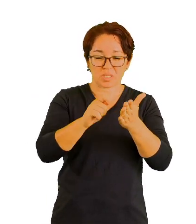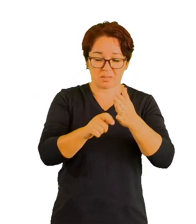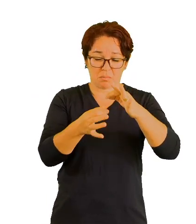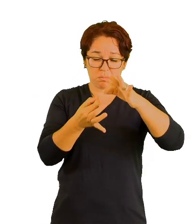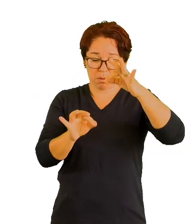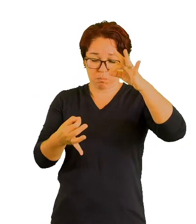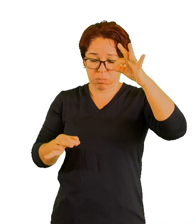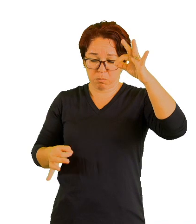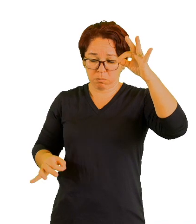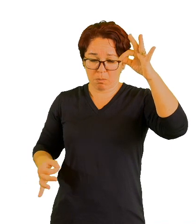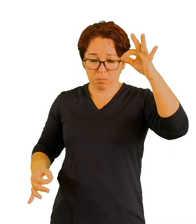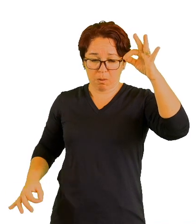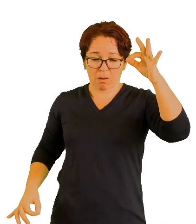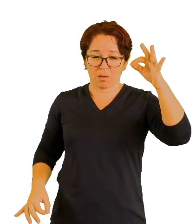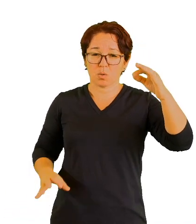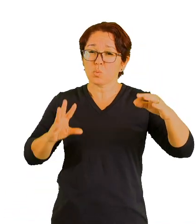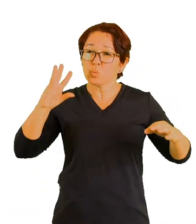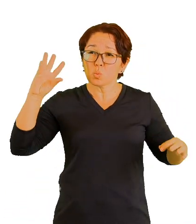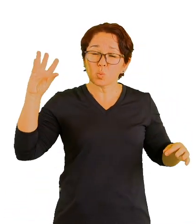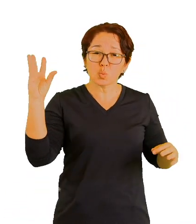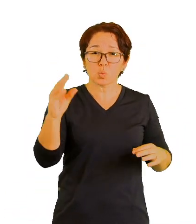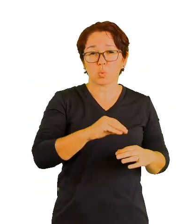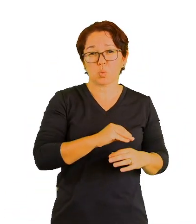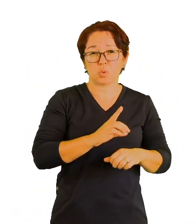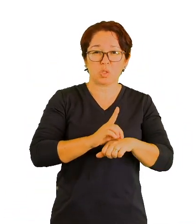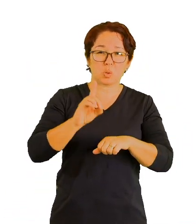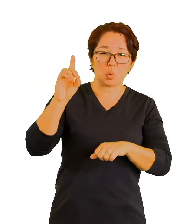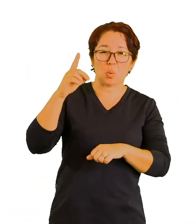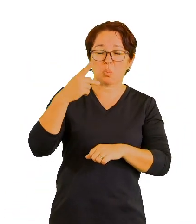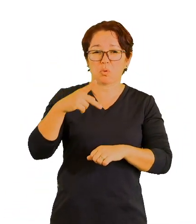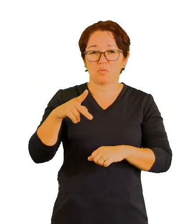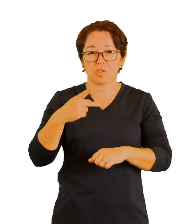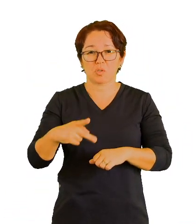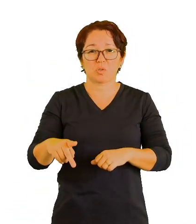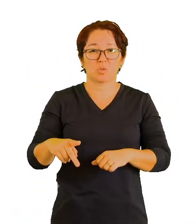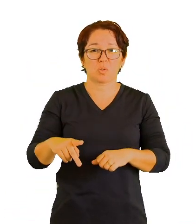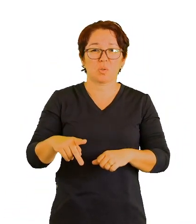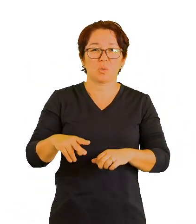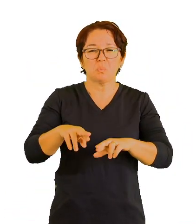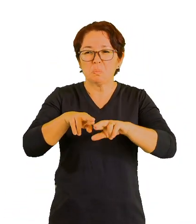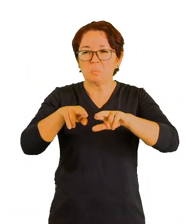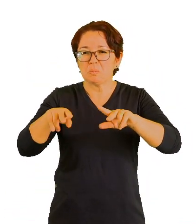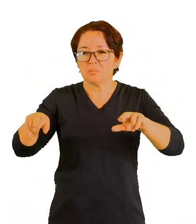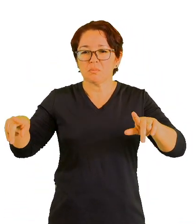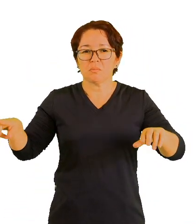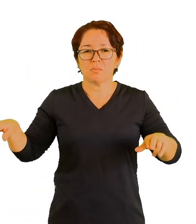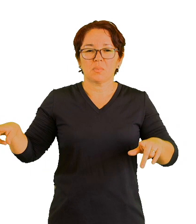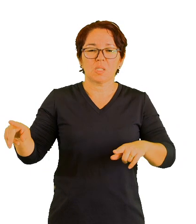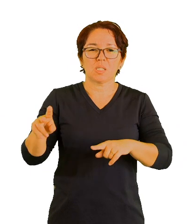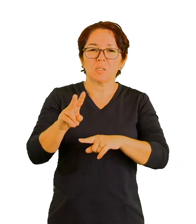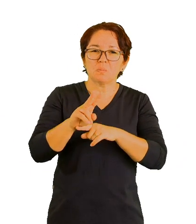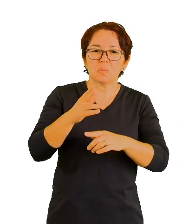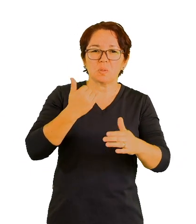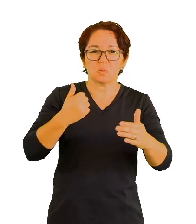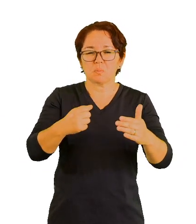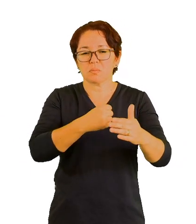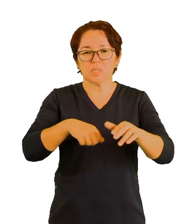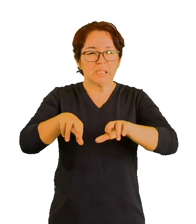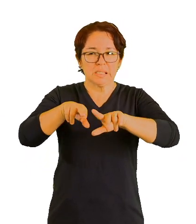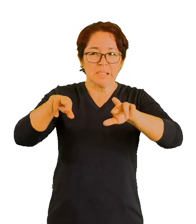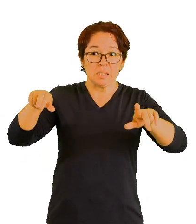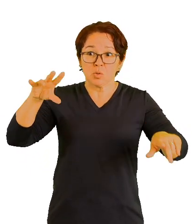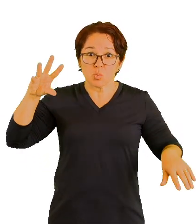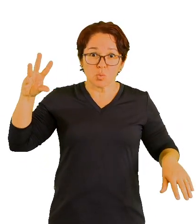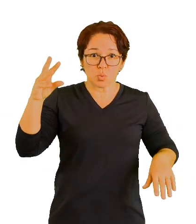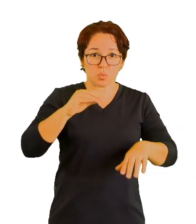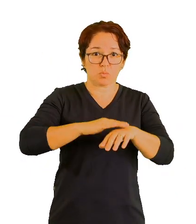processo, como os coordenadores, gestores, professores, os demais funcionários da unidade de ensino. Nesse momento,